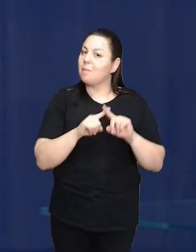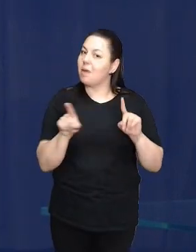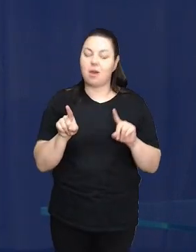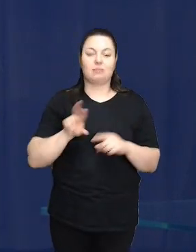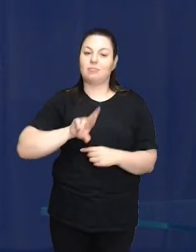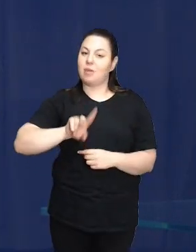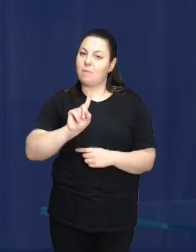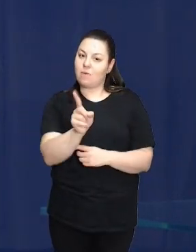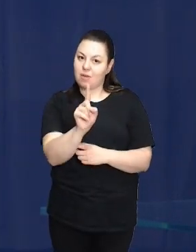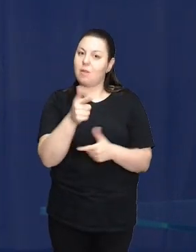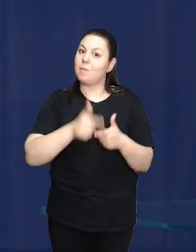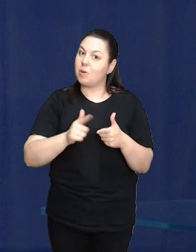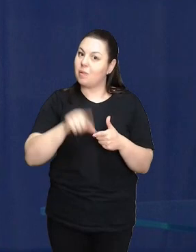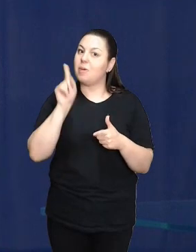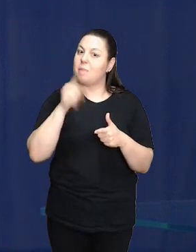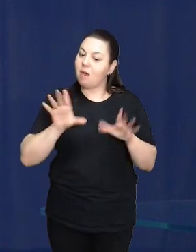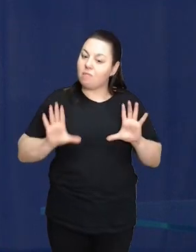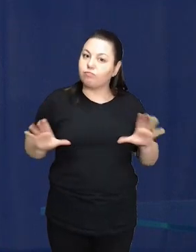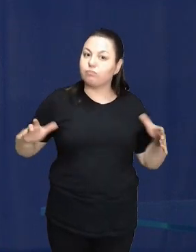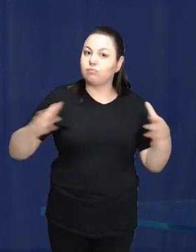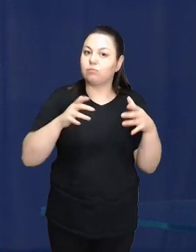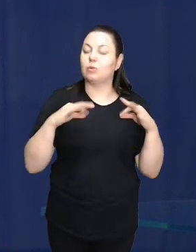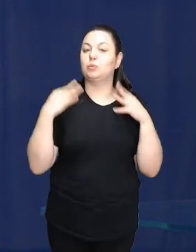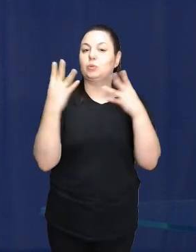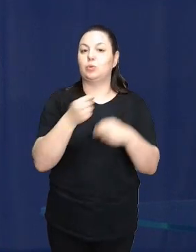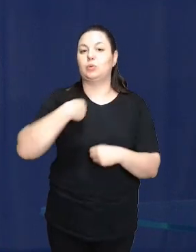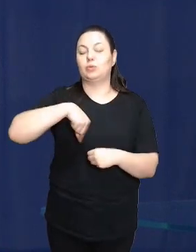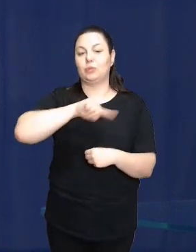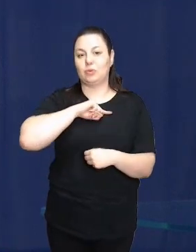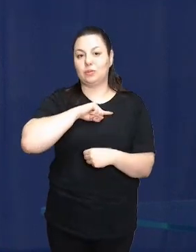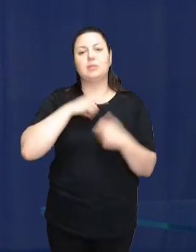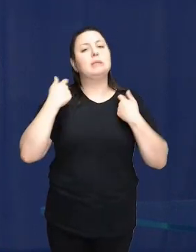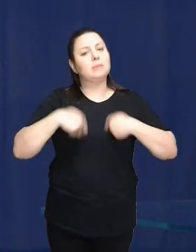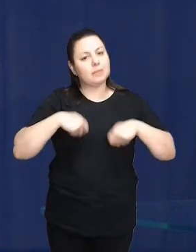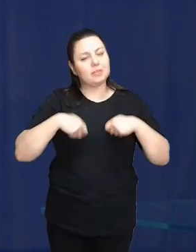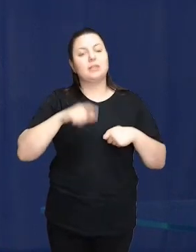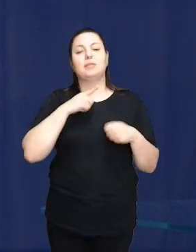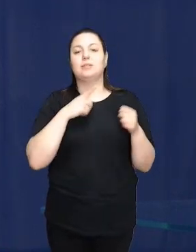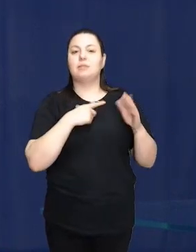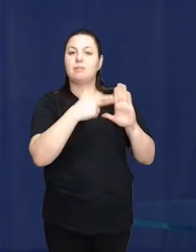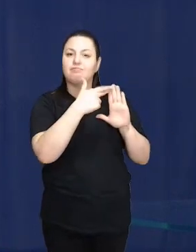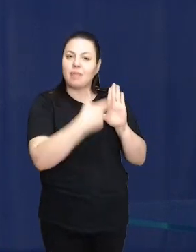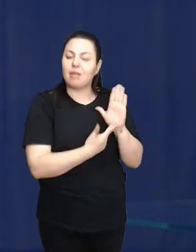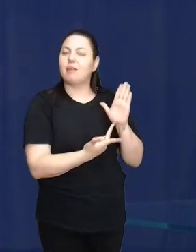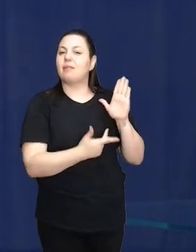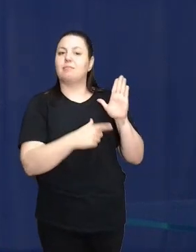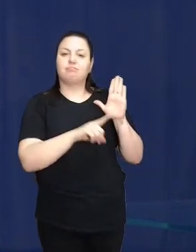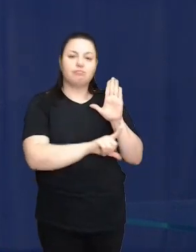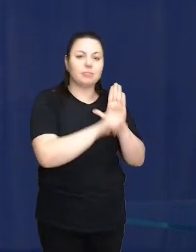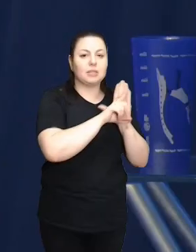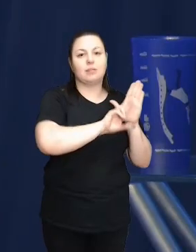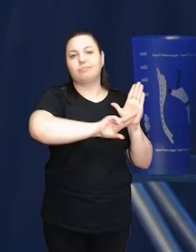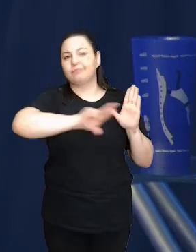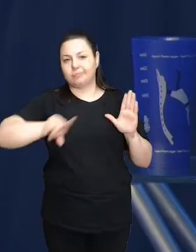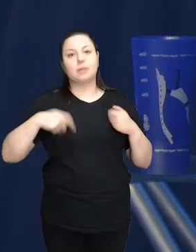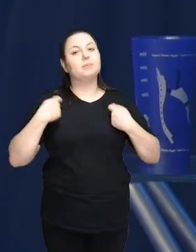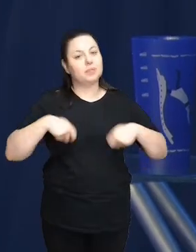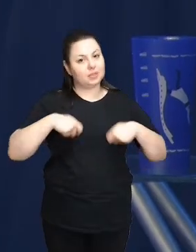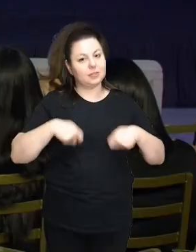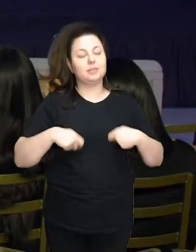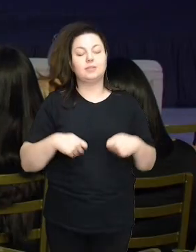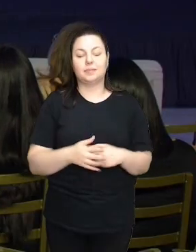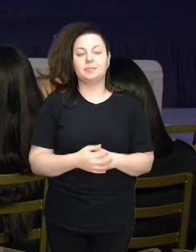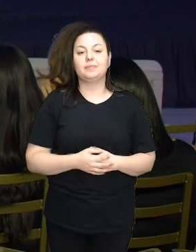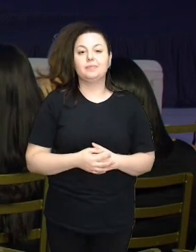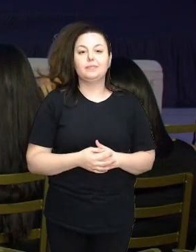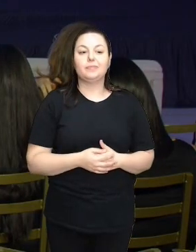de política, precisa de regulamentação, precisa de um entendimento de sociedade diferente mesmo. Boa. Não, vou falar